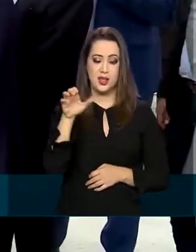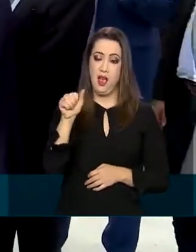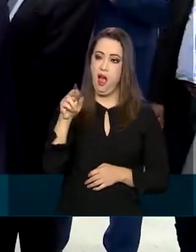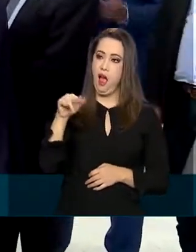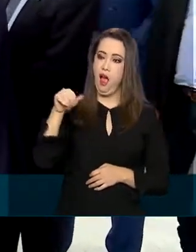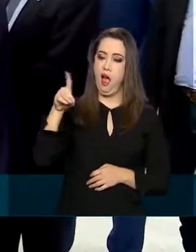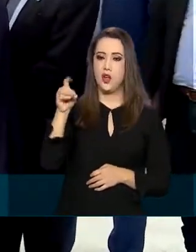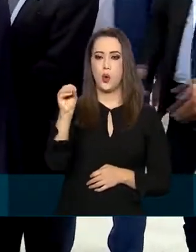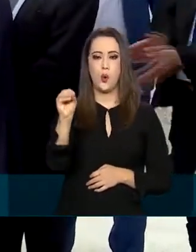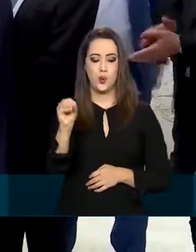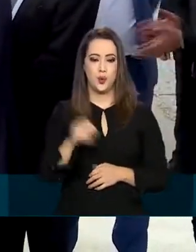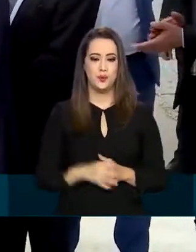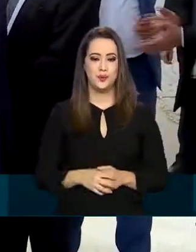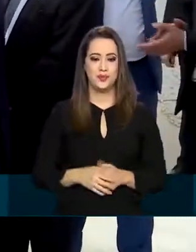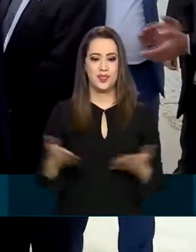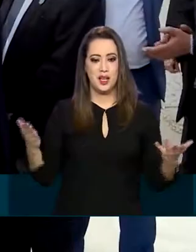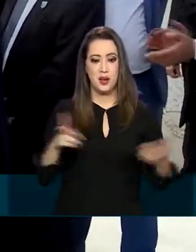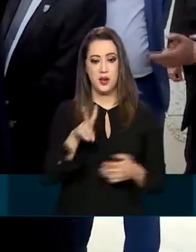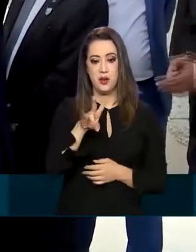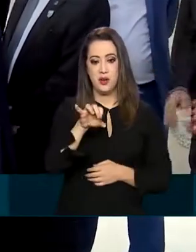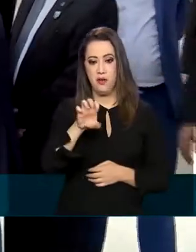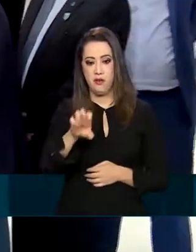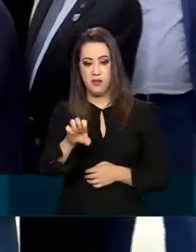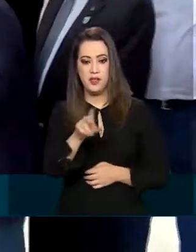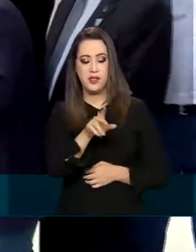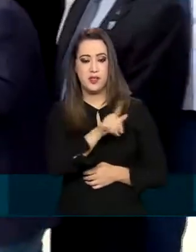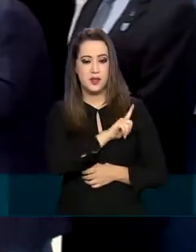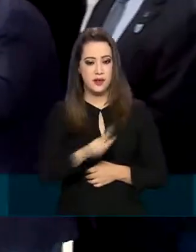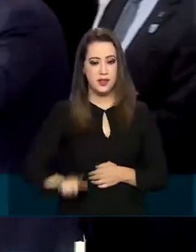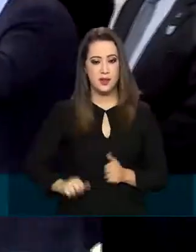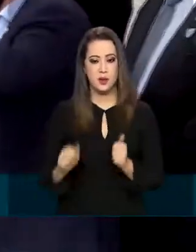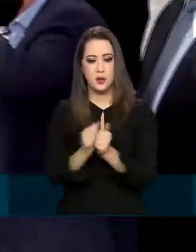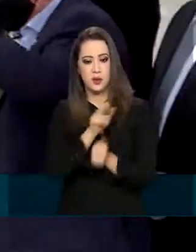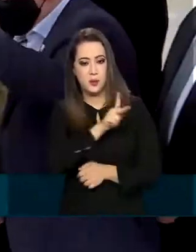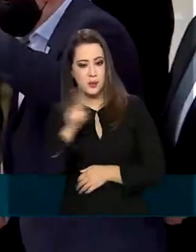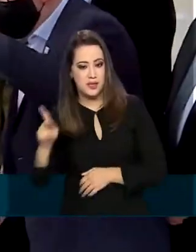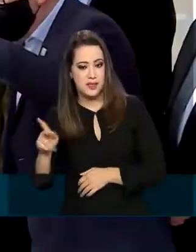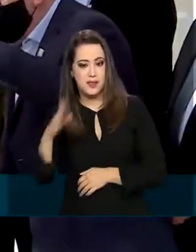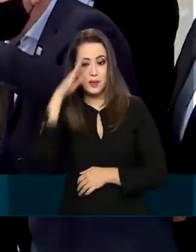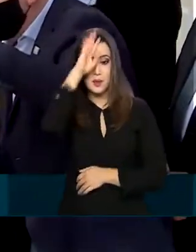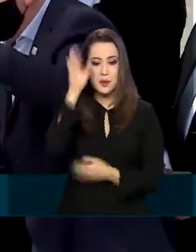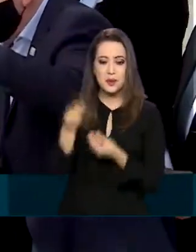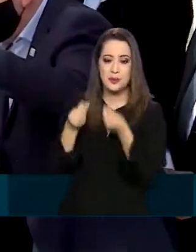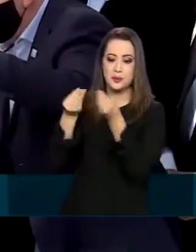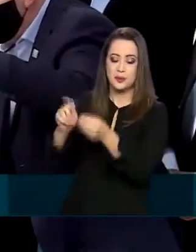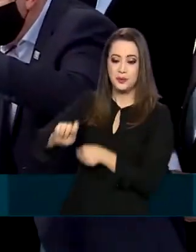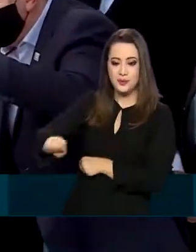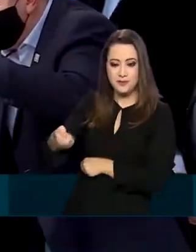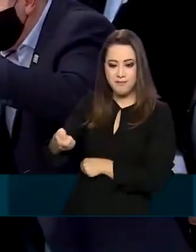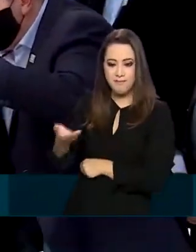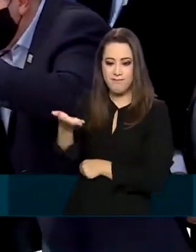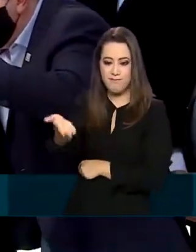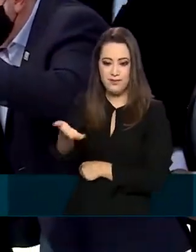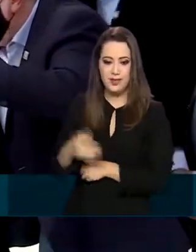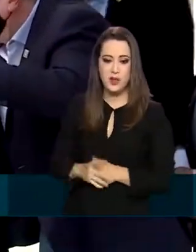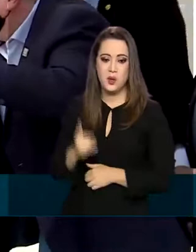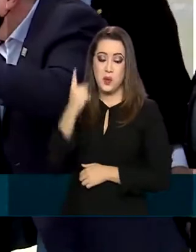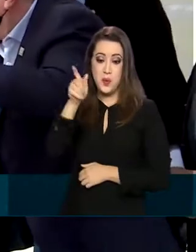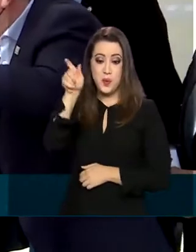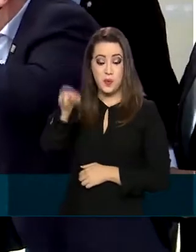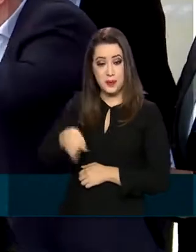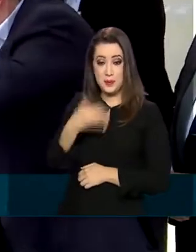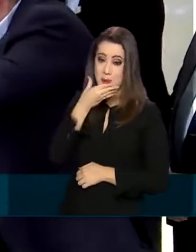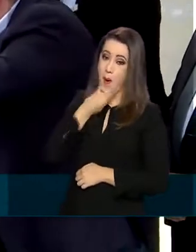Agora o vice-governador e o presidente Jair Bolsonaro então entregam mais uma chave para um dos